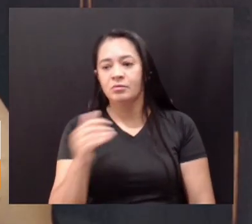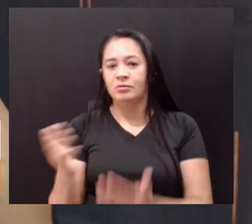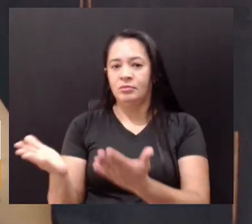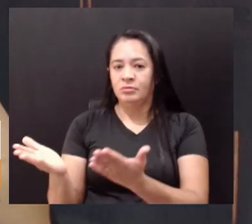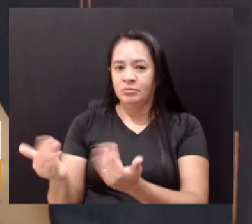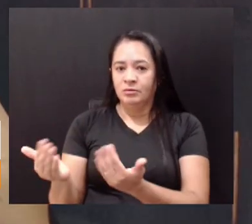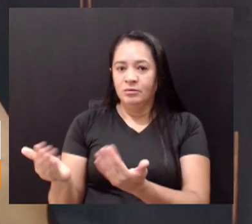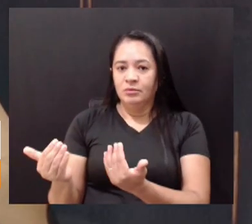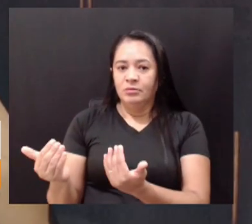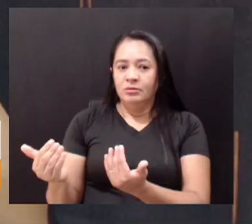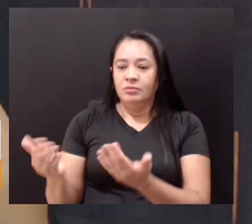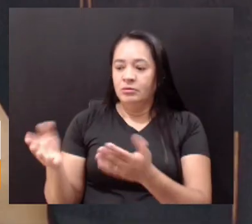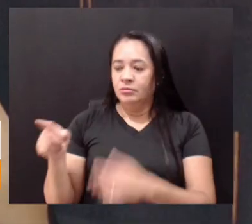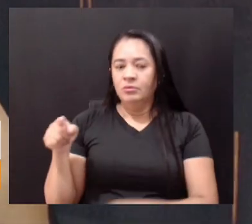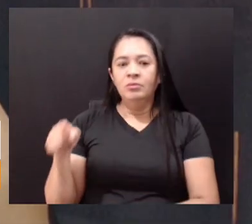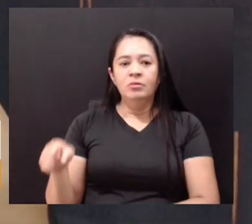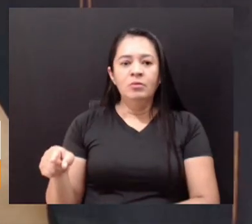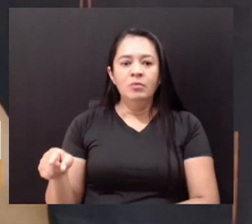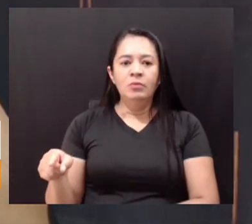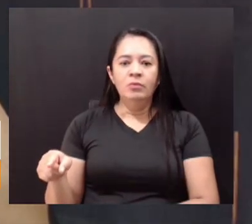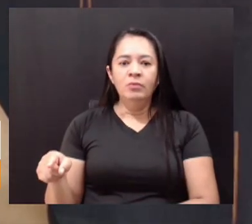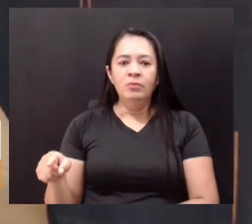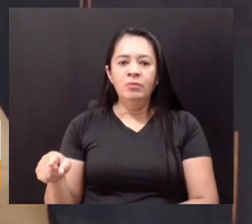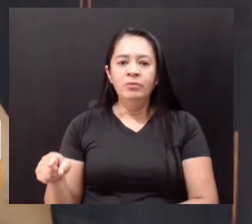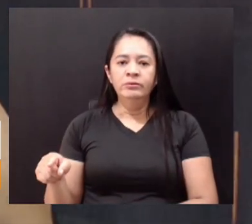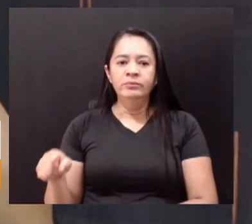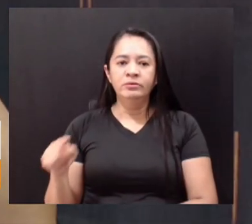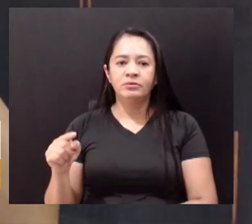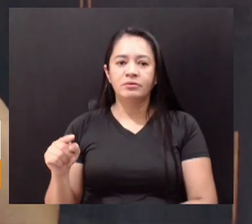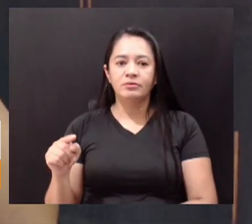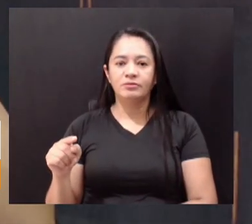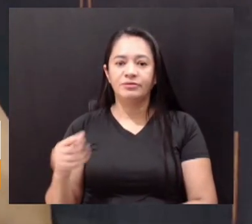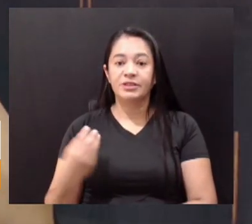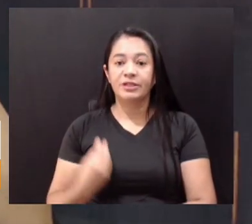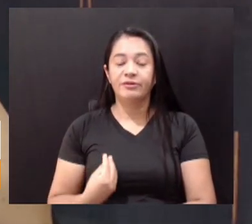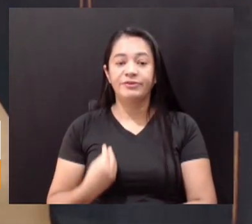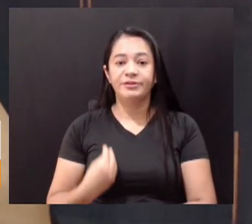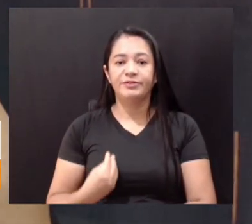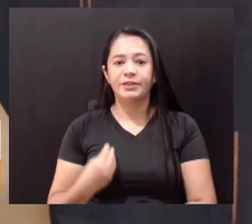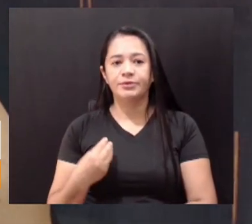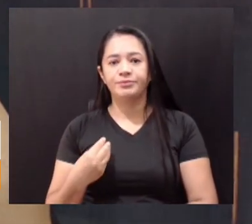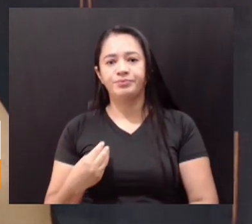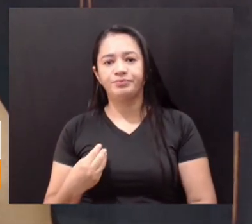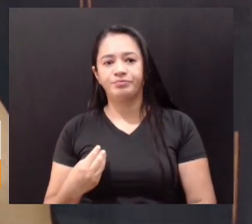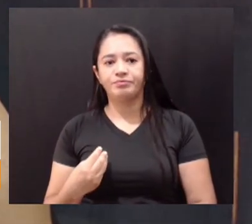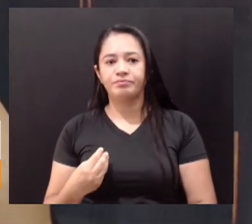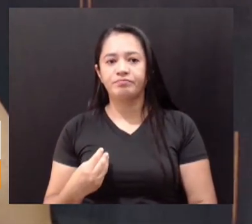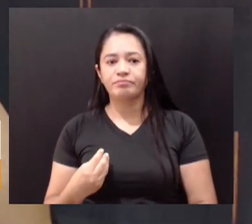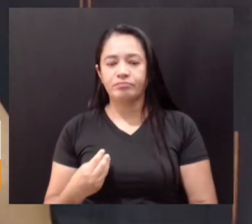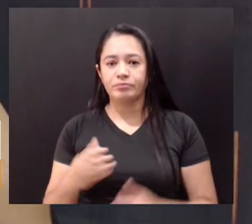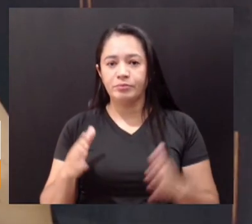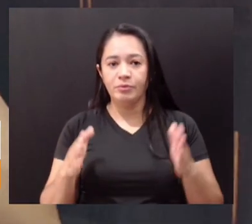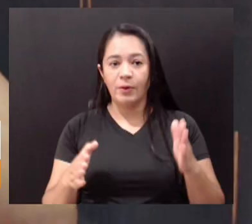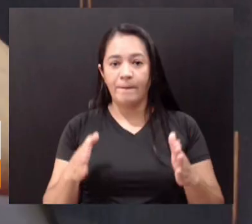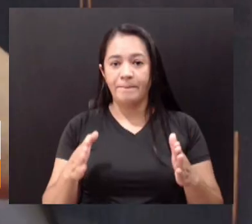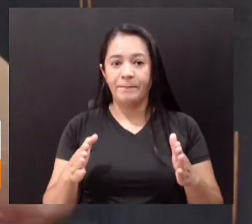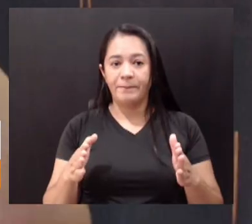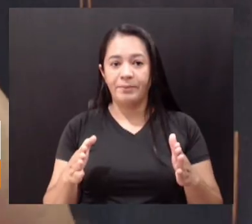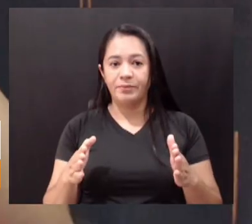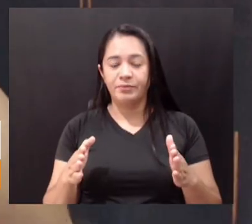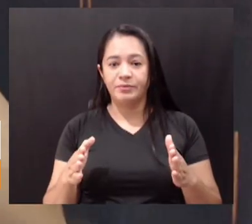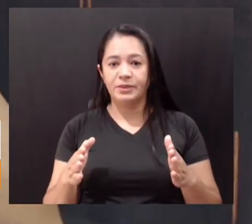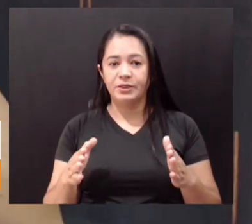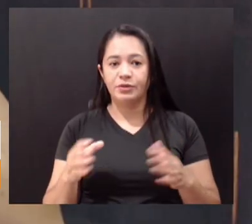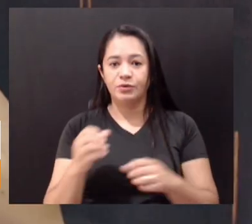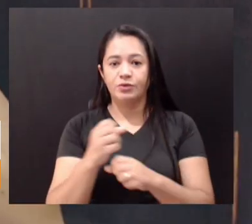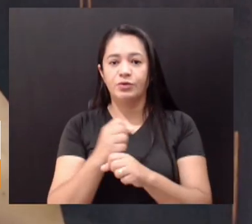dos pais são jovens hoje que viveram. A gente viveu um período em 2008 que foi a maior